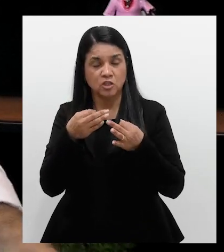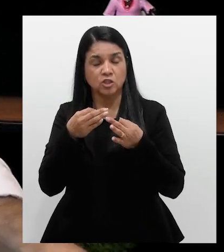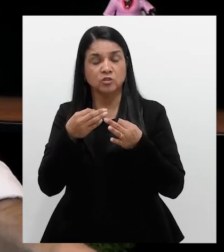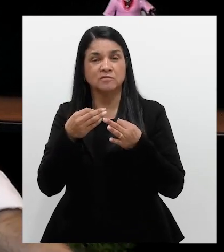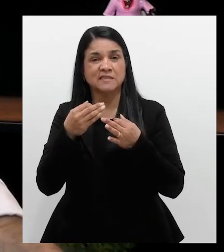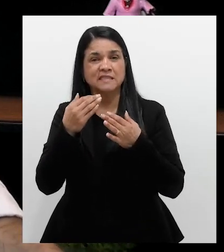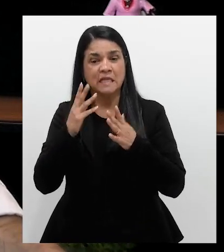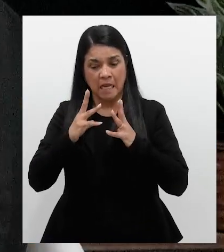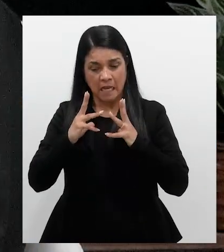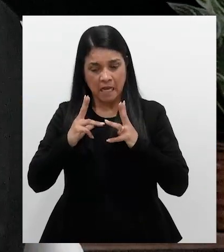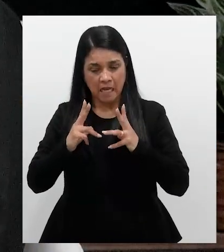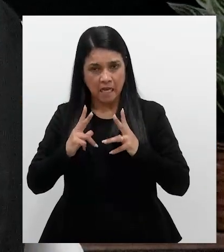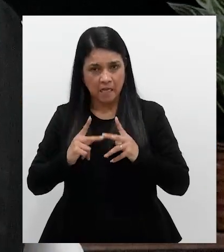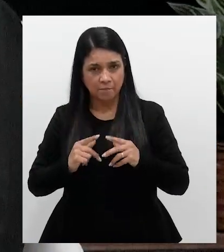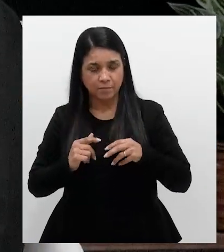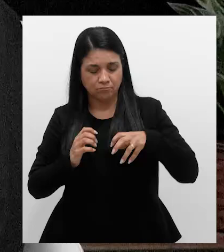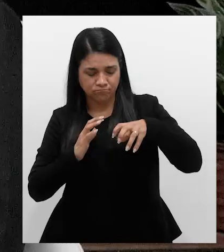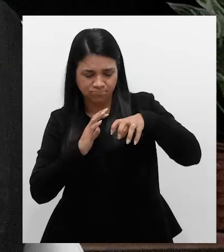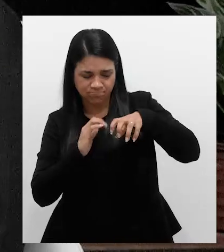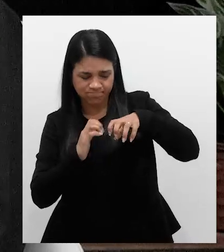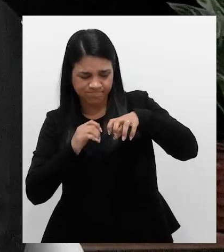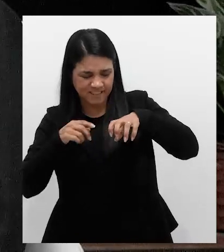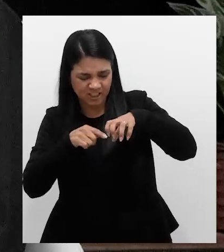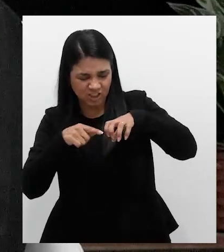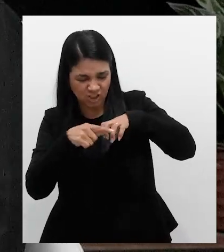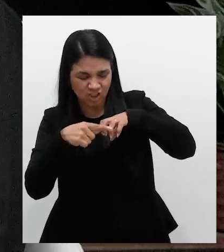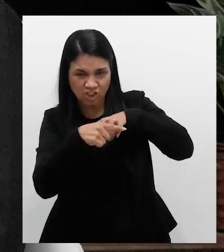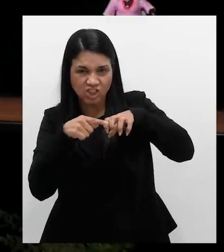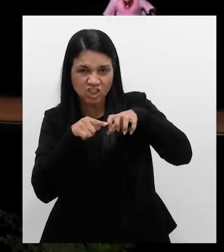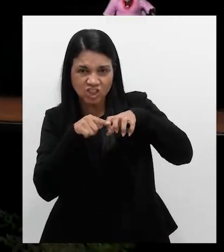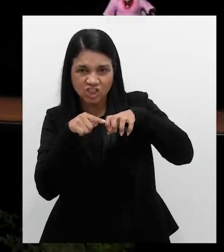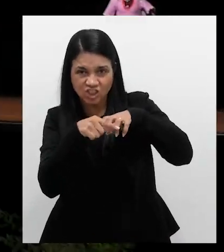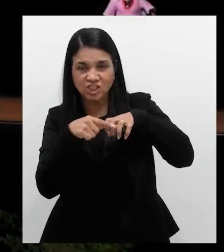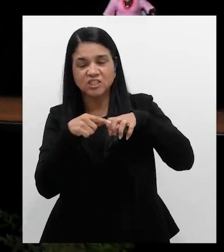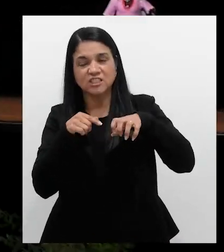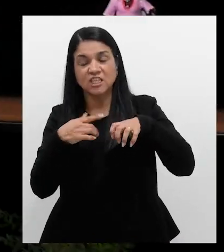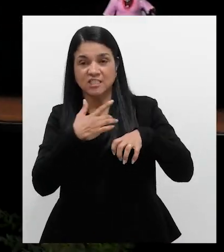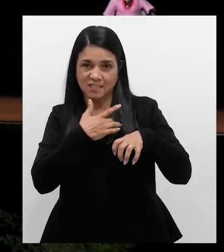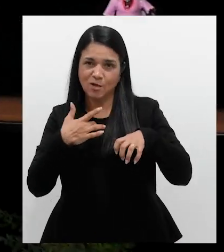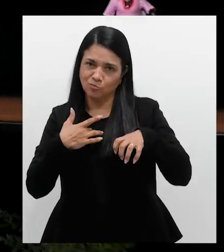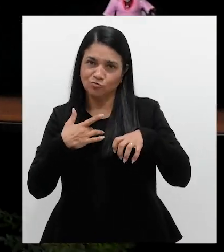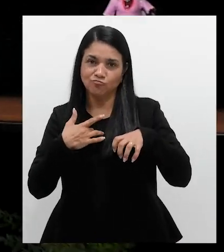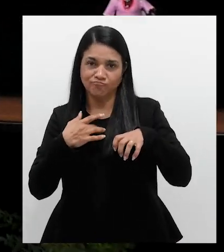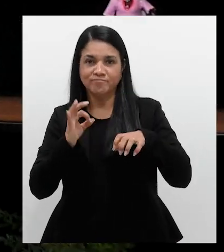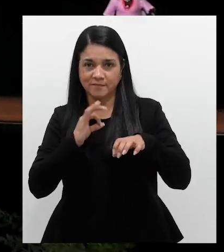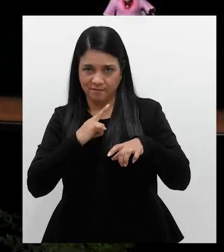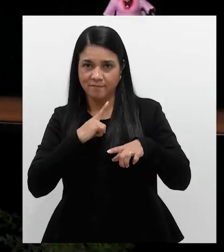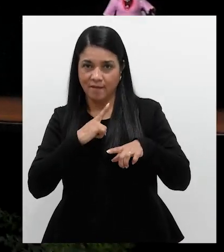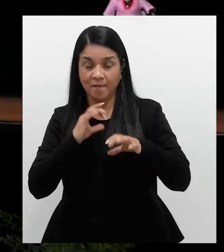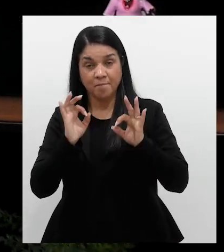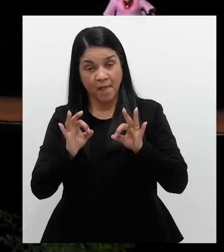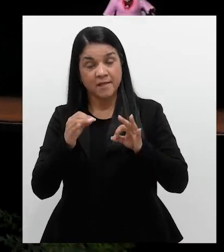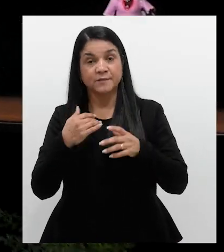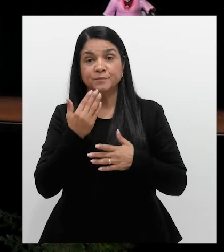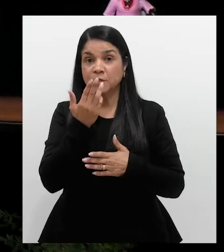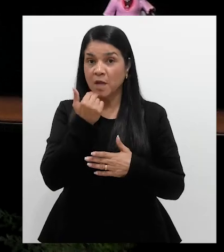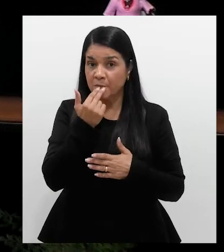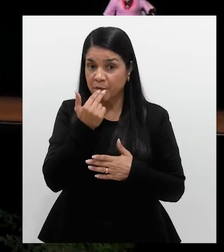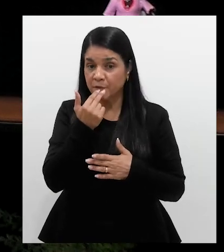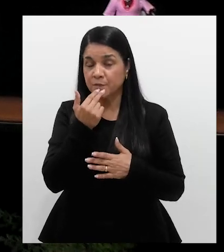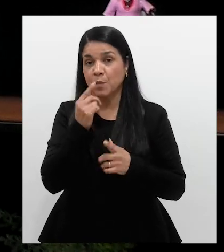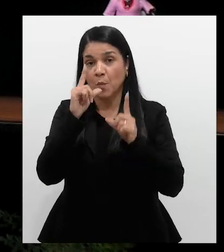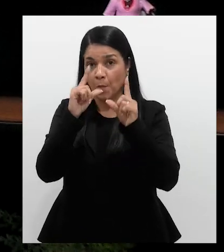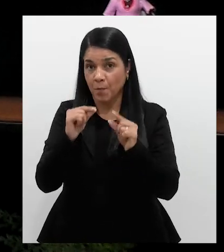vai remover aqueles detritos alimentares e vai devolver, né, vai manter a saúde oral dele. Mas claro que uma